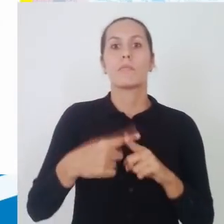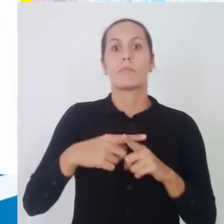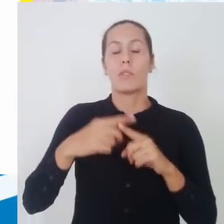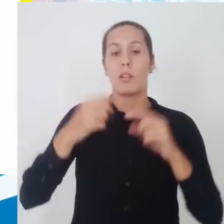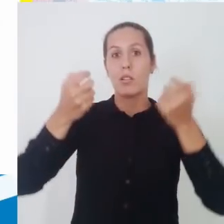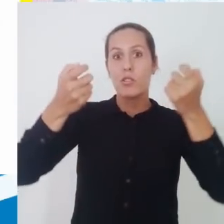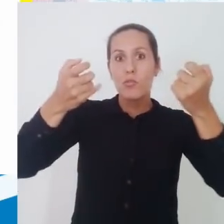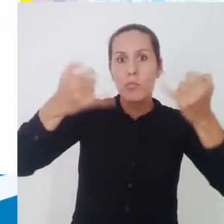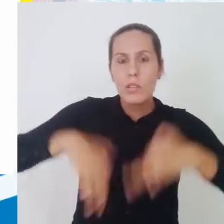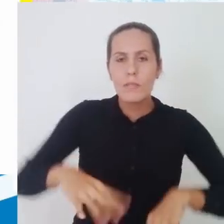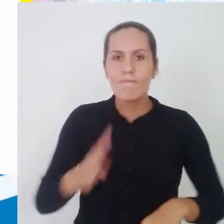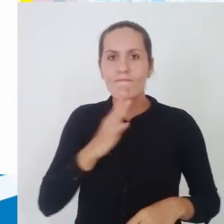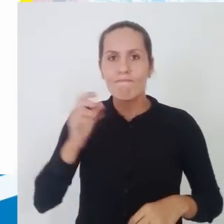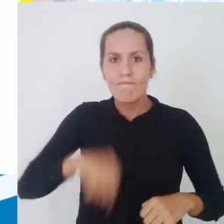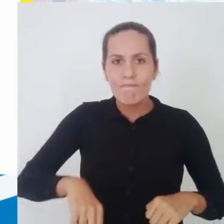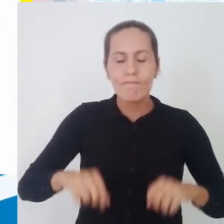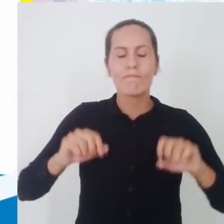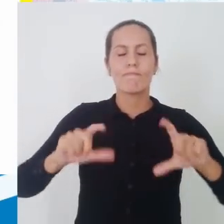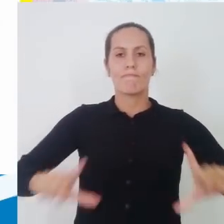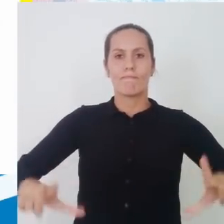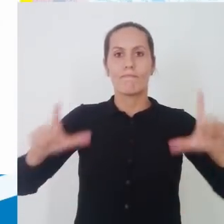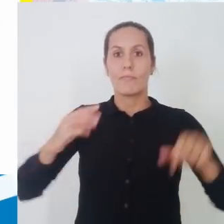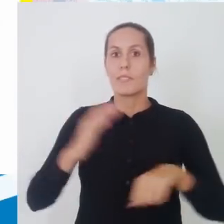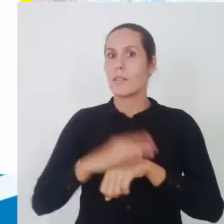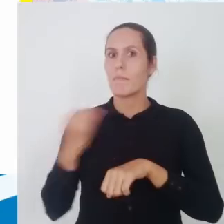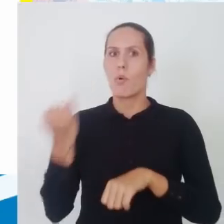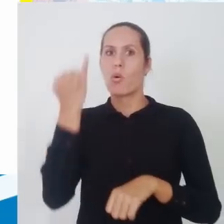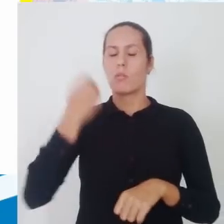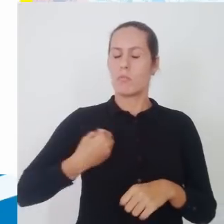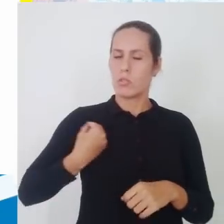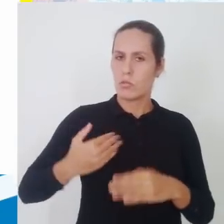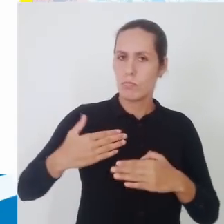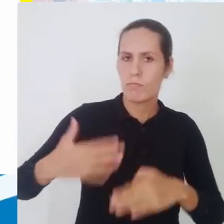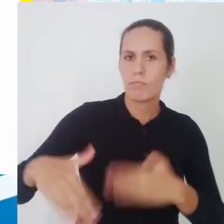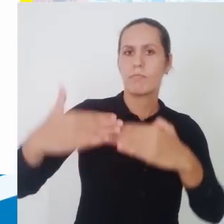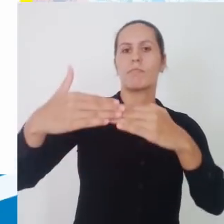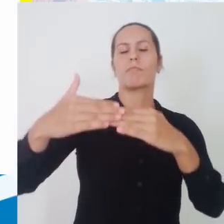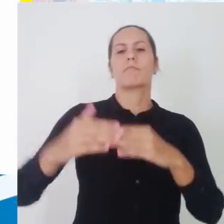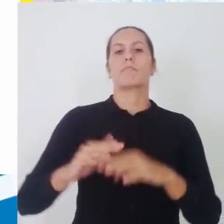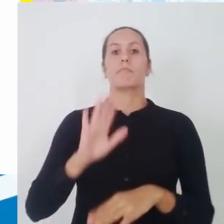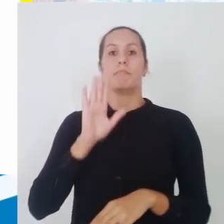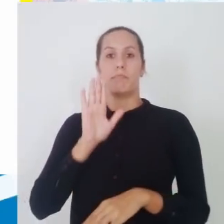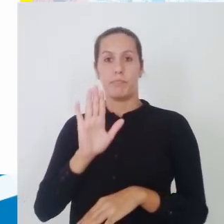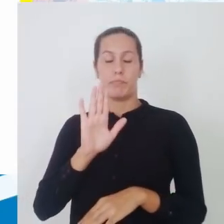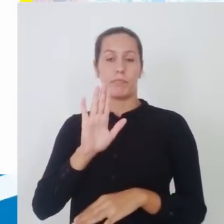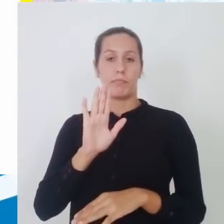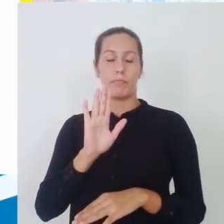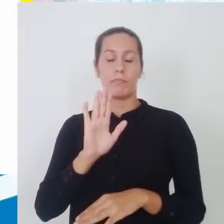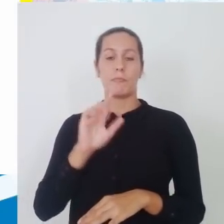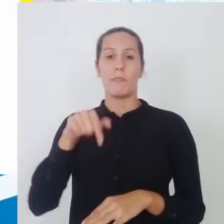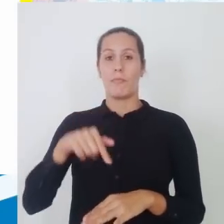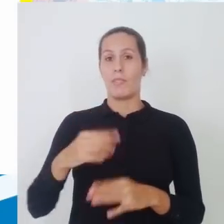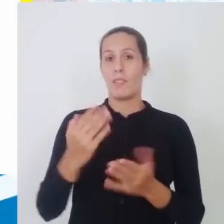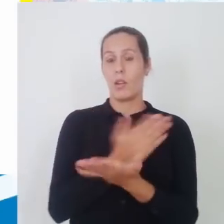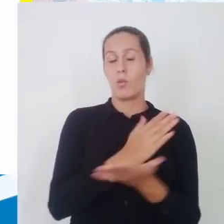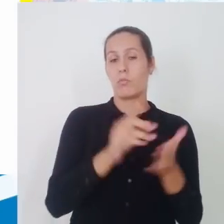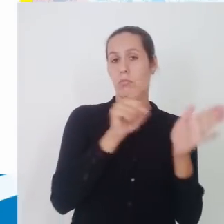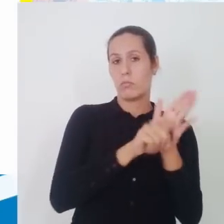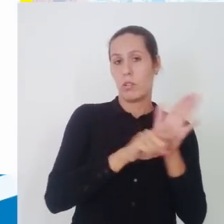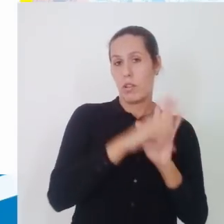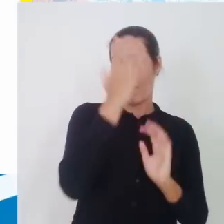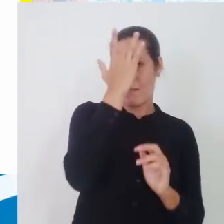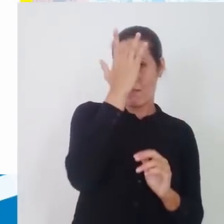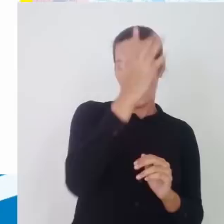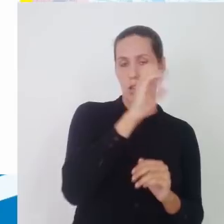são super importantes para que a gente avance nesse conteúdo. Na verdade, Nós temos questões mais fáceis, como o que você